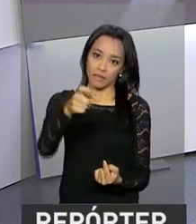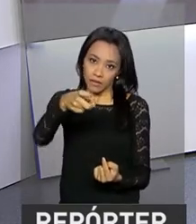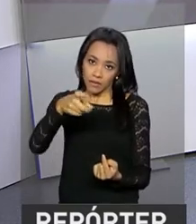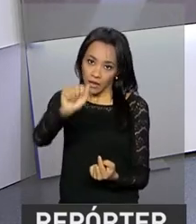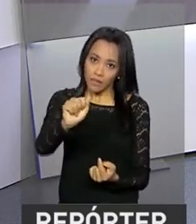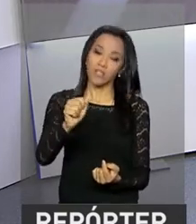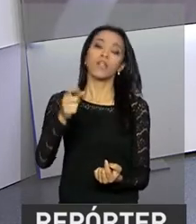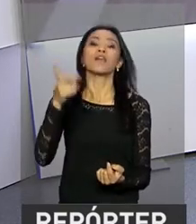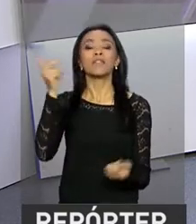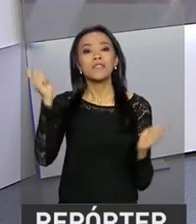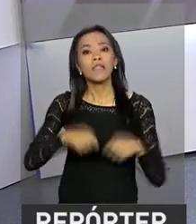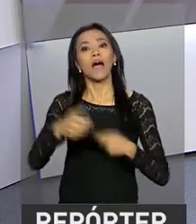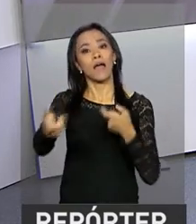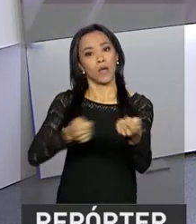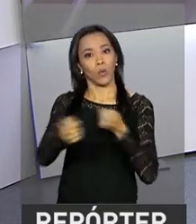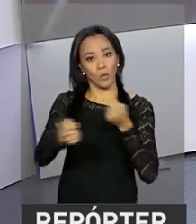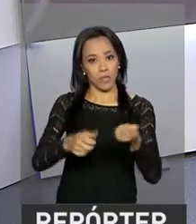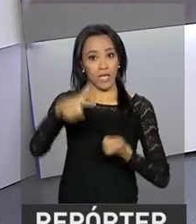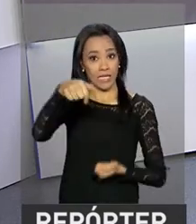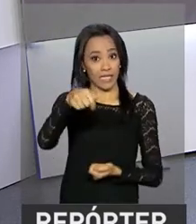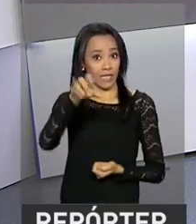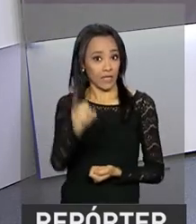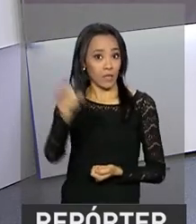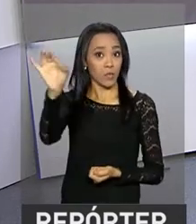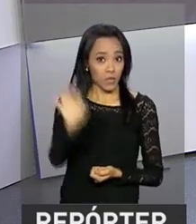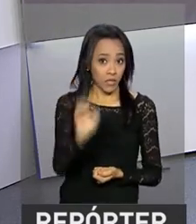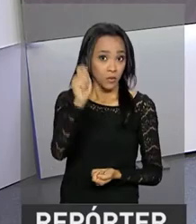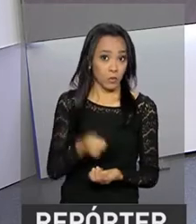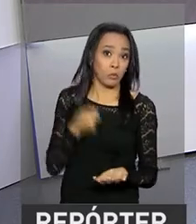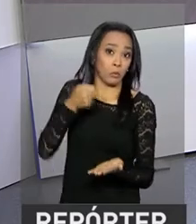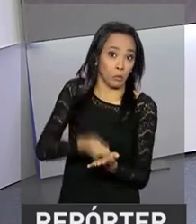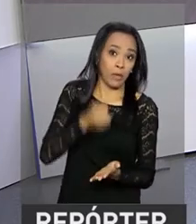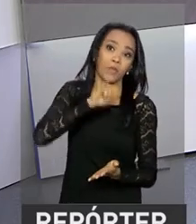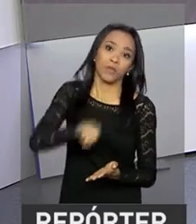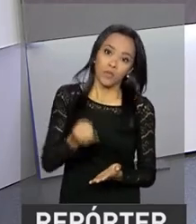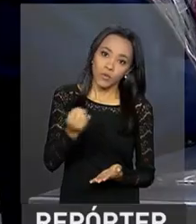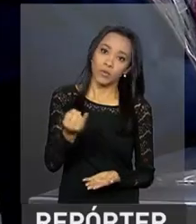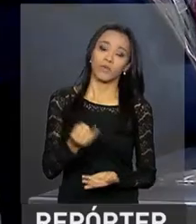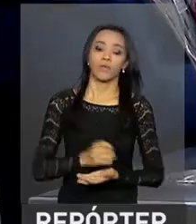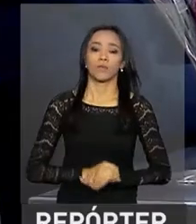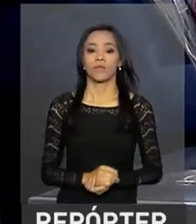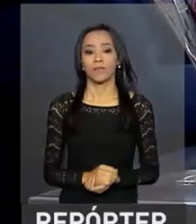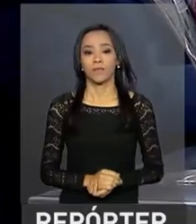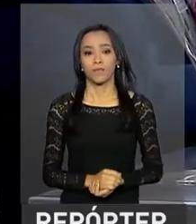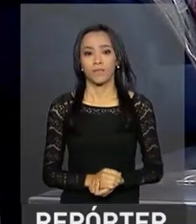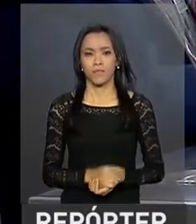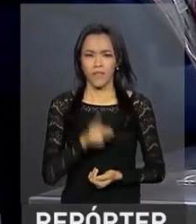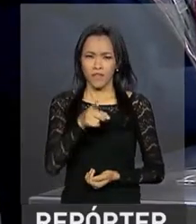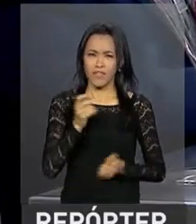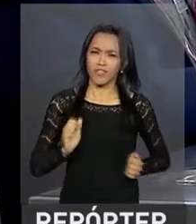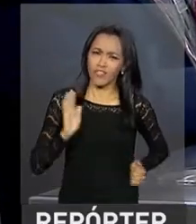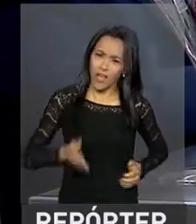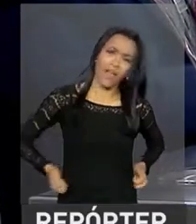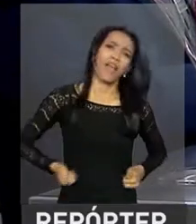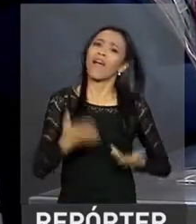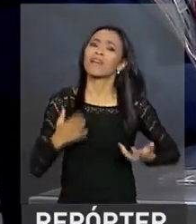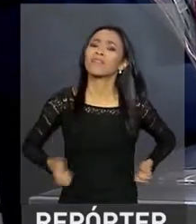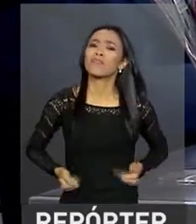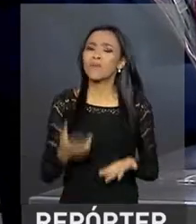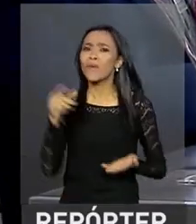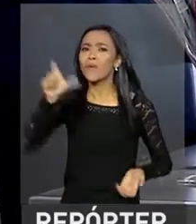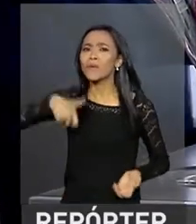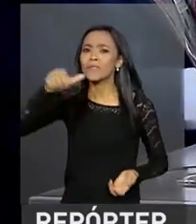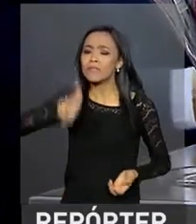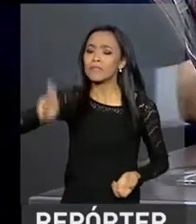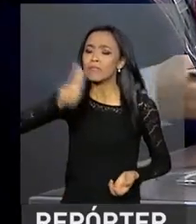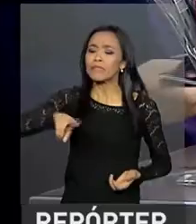economizar até 70% no pagamento de juros. Você já gastou demais no cartão de crédito e no final